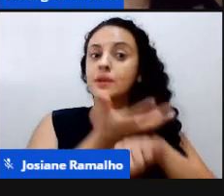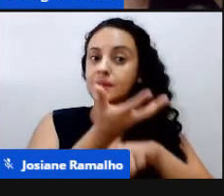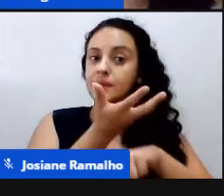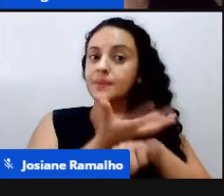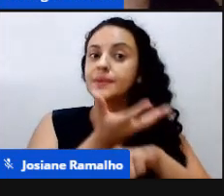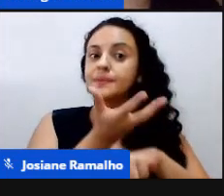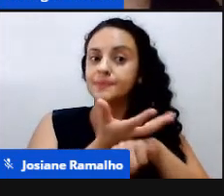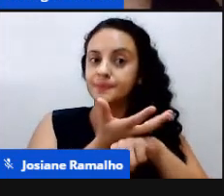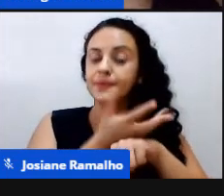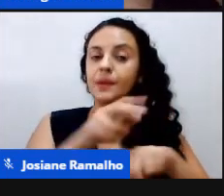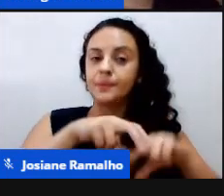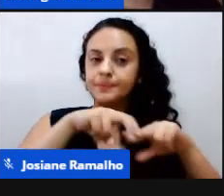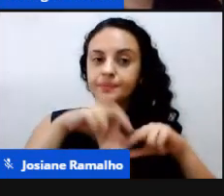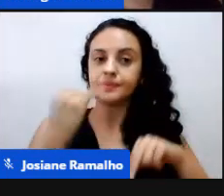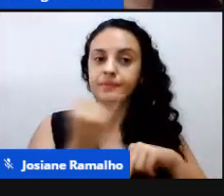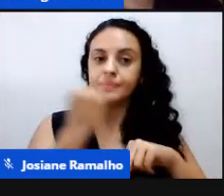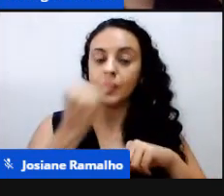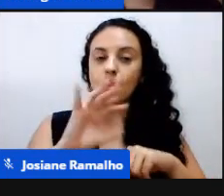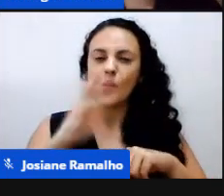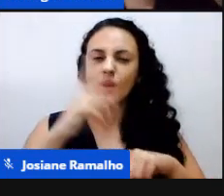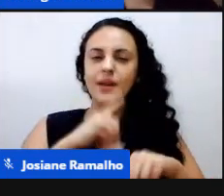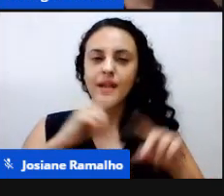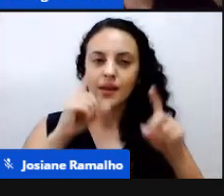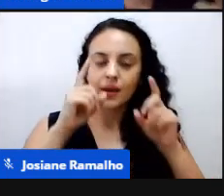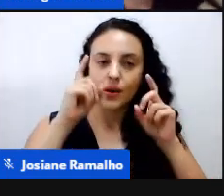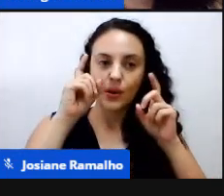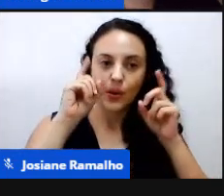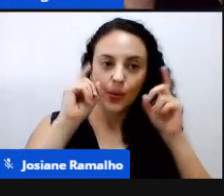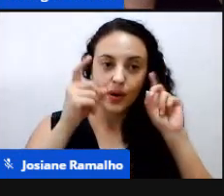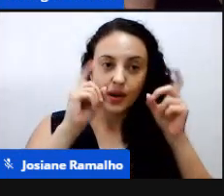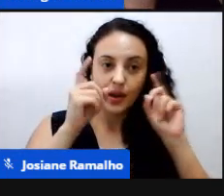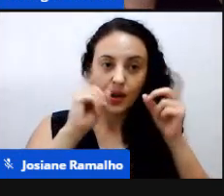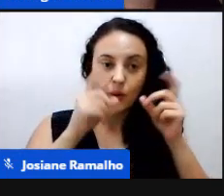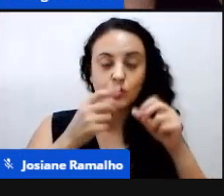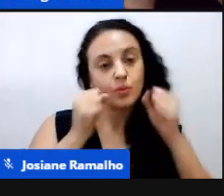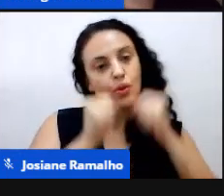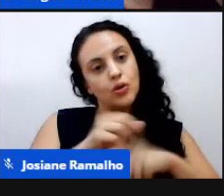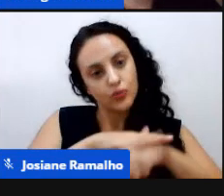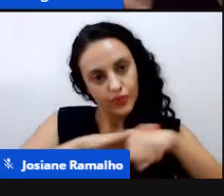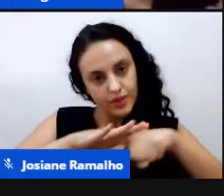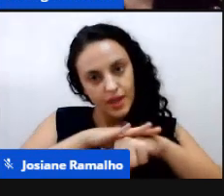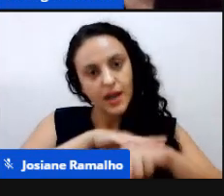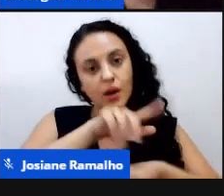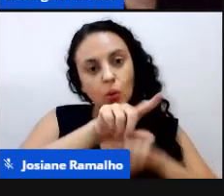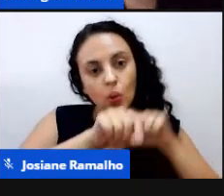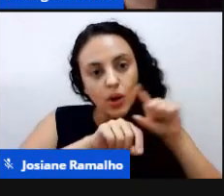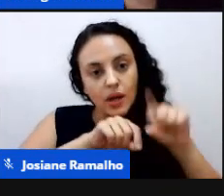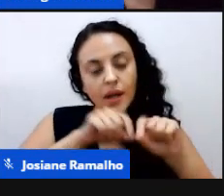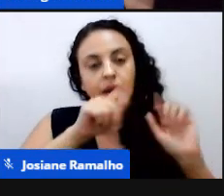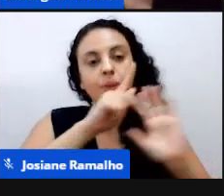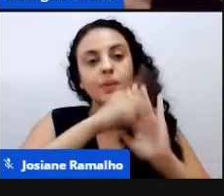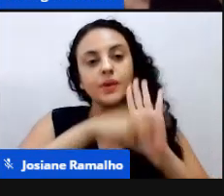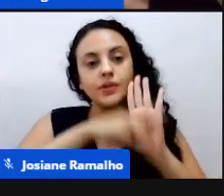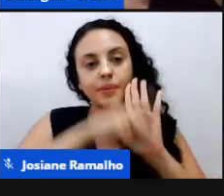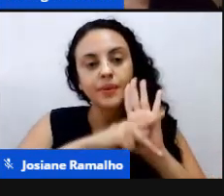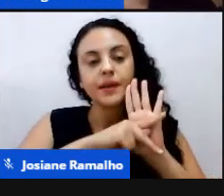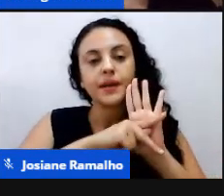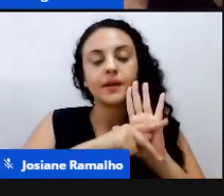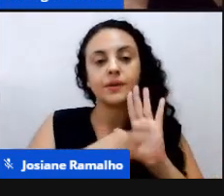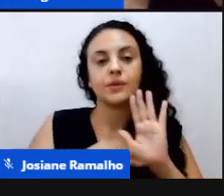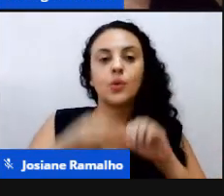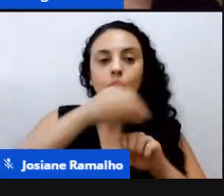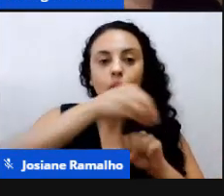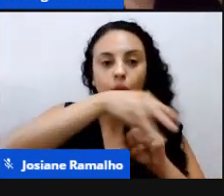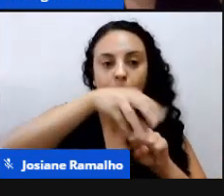gente tem reunião, que nós podemos conversar, que nós podemos decidir um planejamento, dividir uma atividade. Vamos dar um